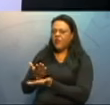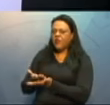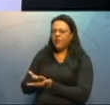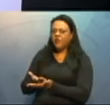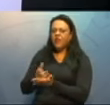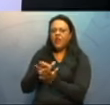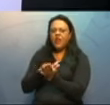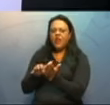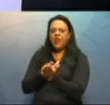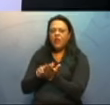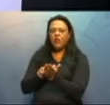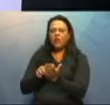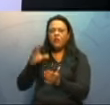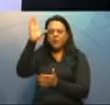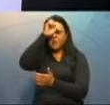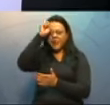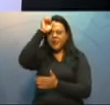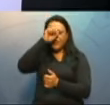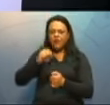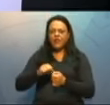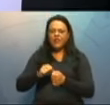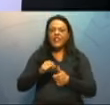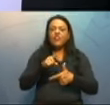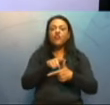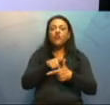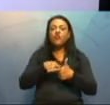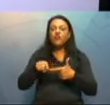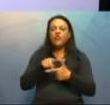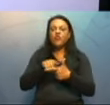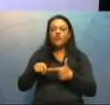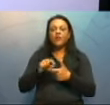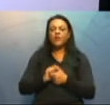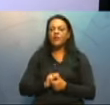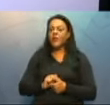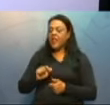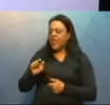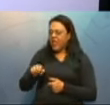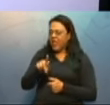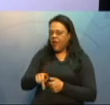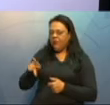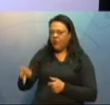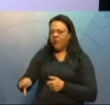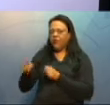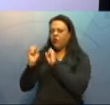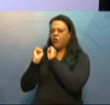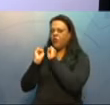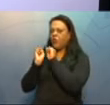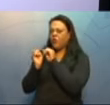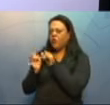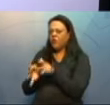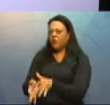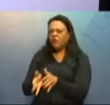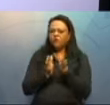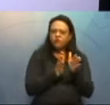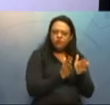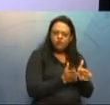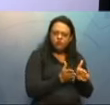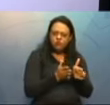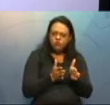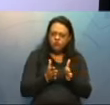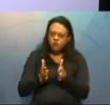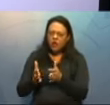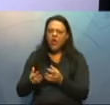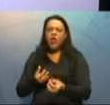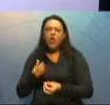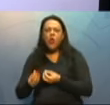alguns cálculos na divisão, não foi isso? E a professora explicou passo a